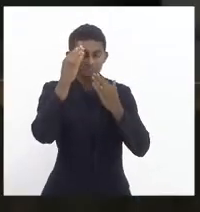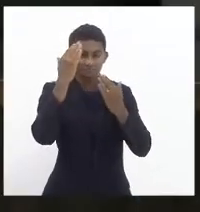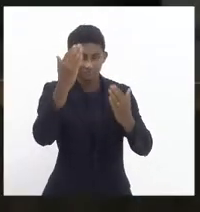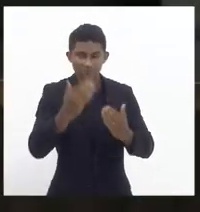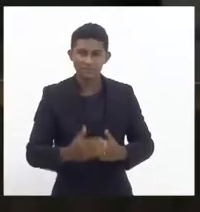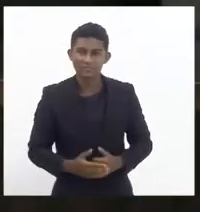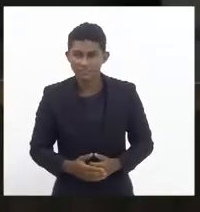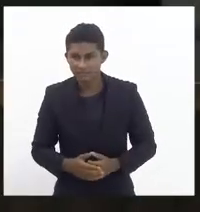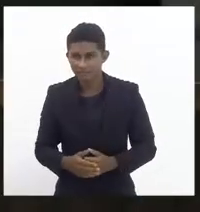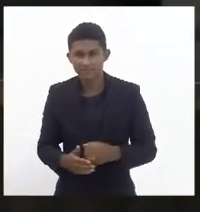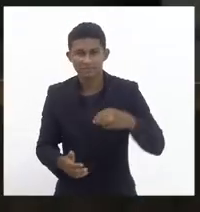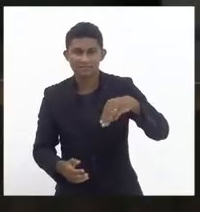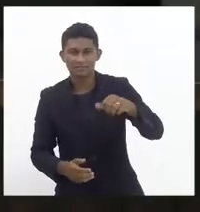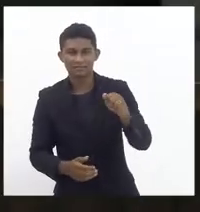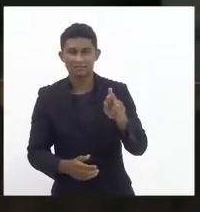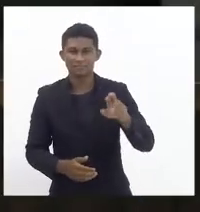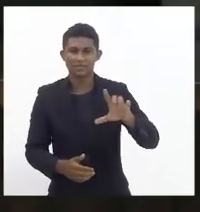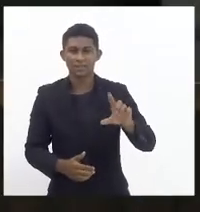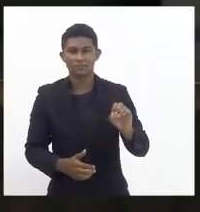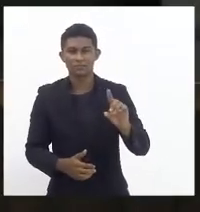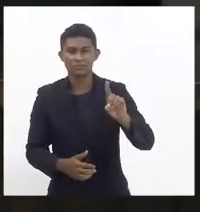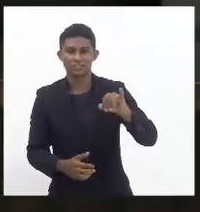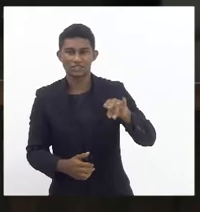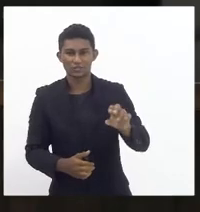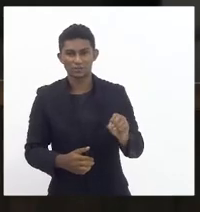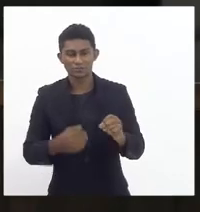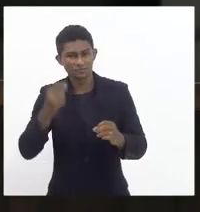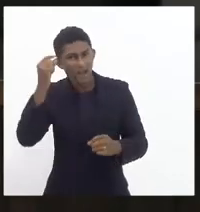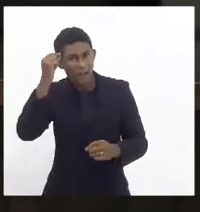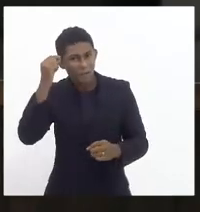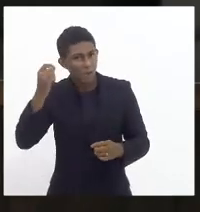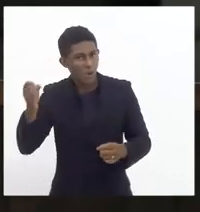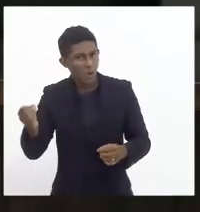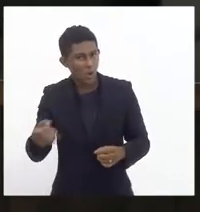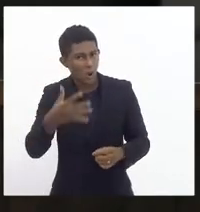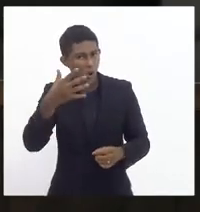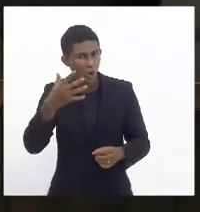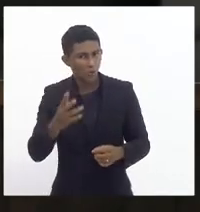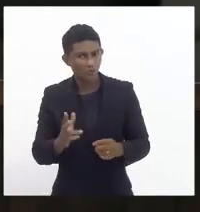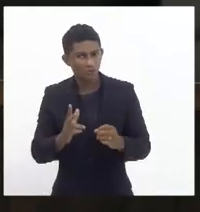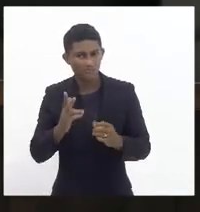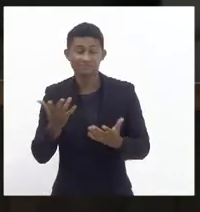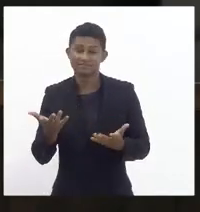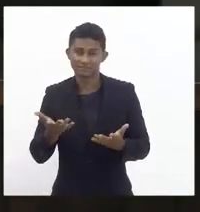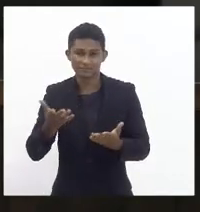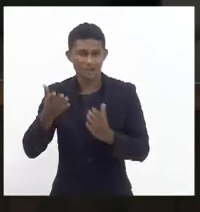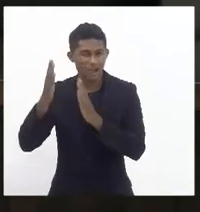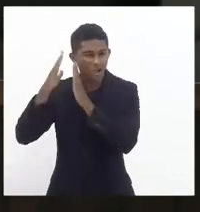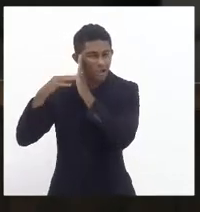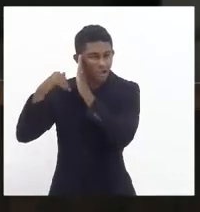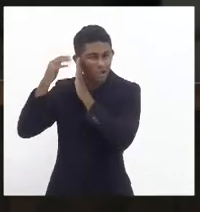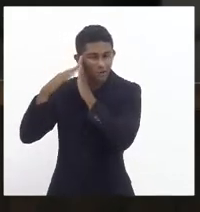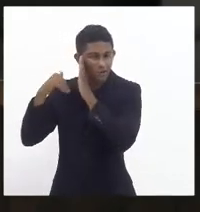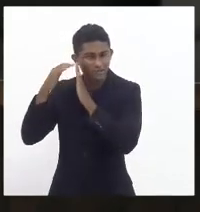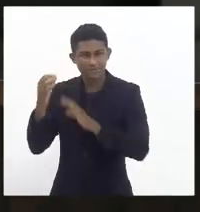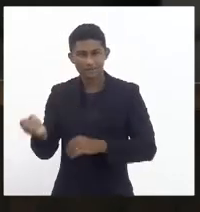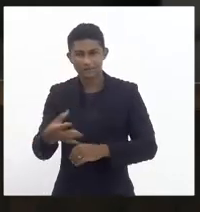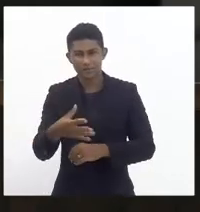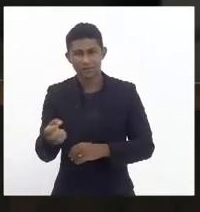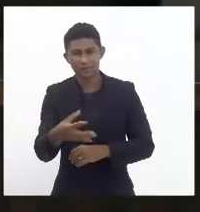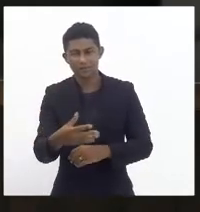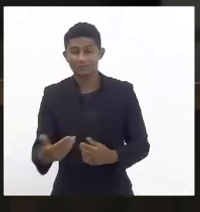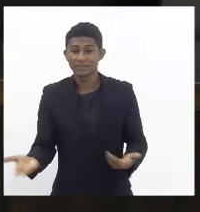Marcelo Dino de cabelo novo aquele lá tinta dava saindo errado não